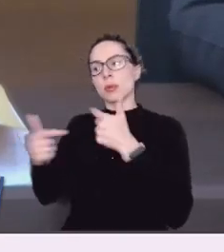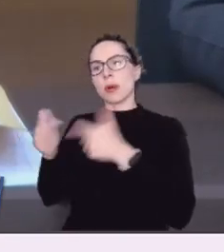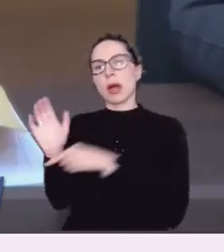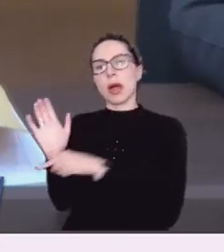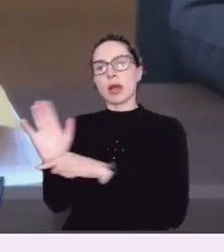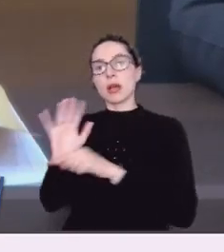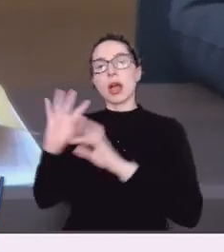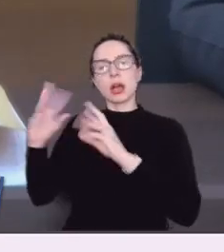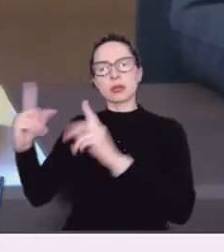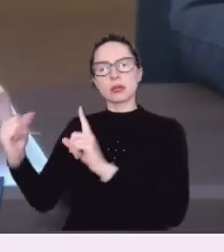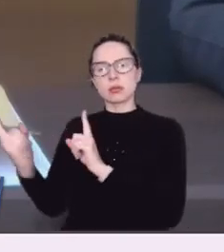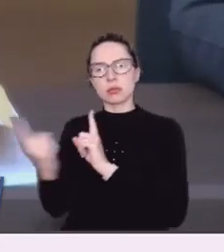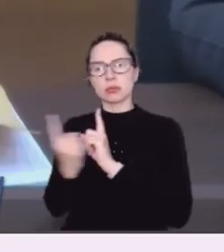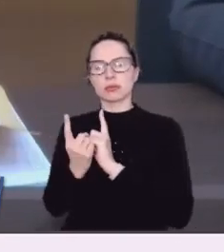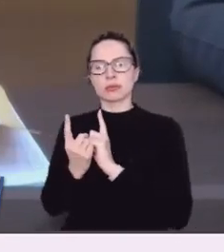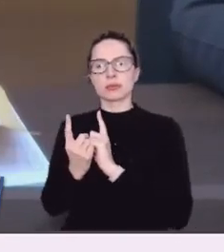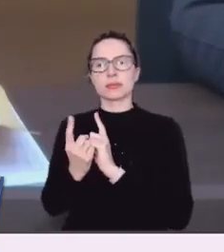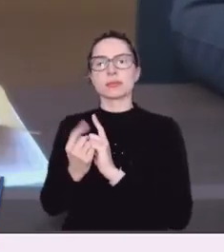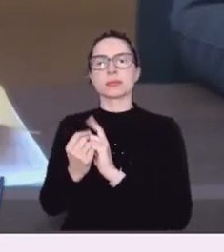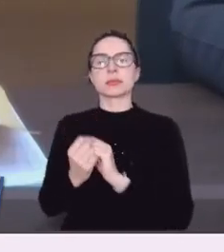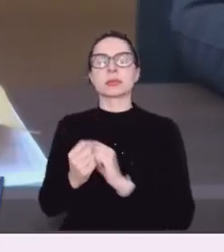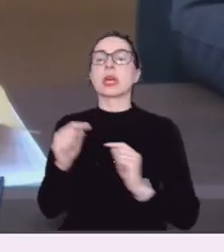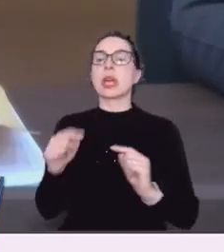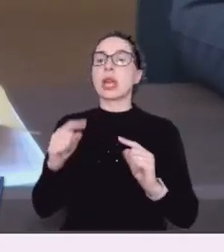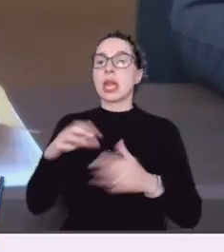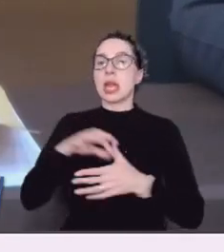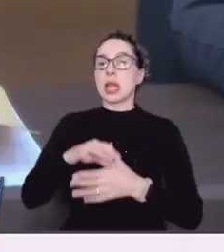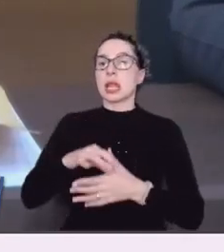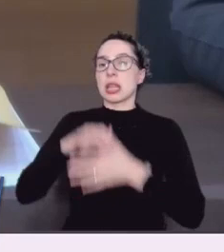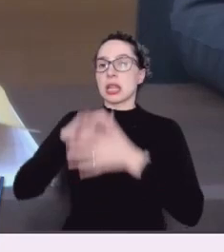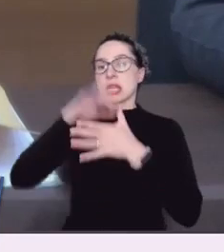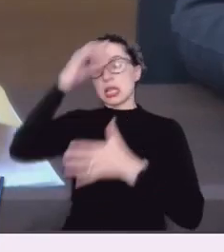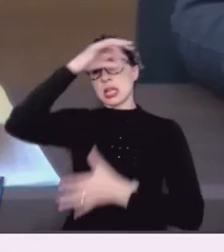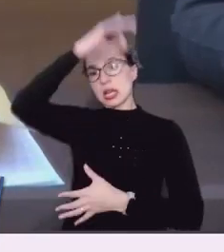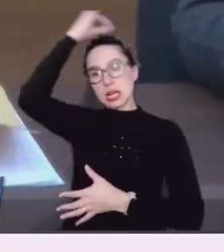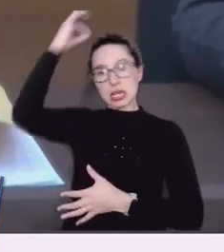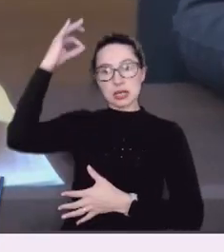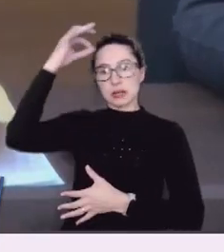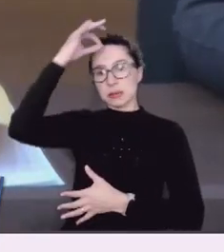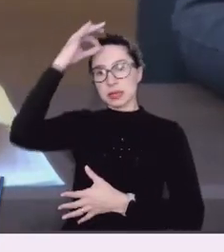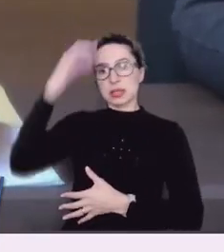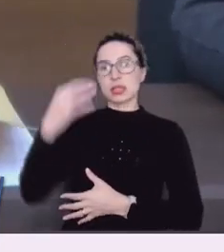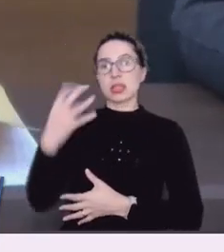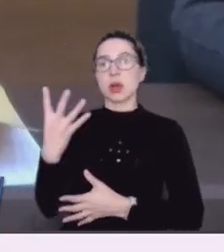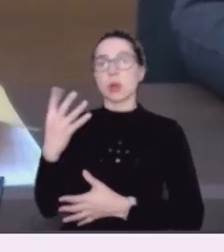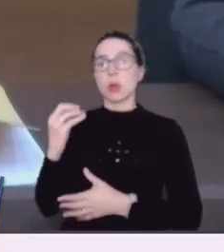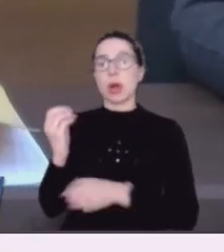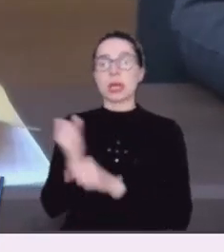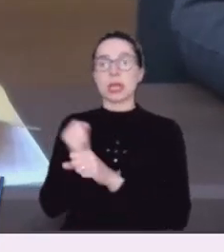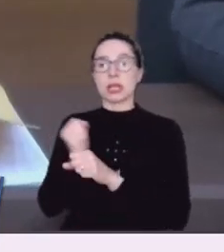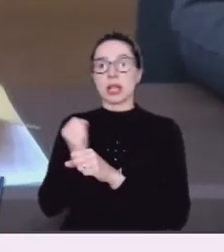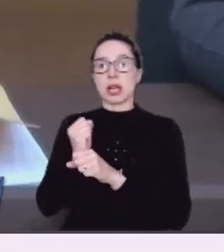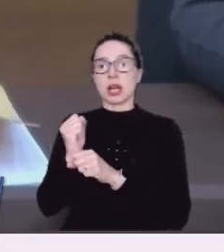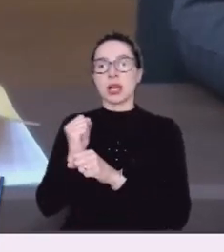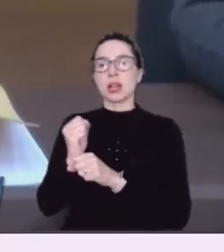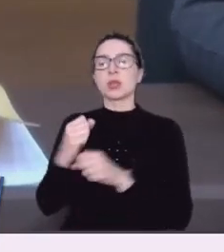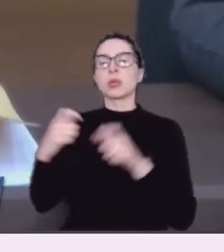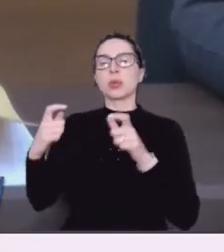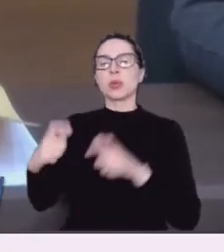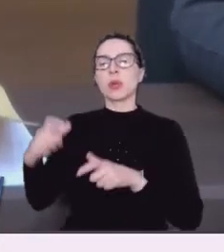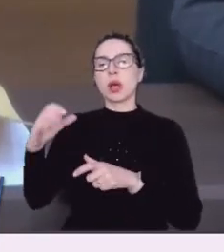procuravam. Atuou como líder espírita por 40 anos no Centro Nova Era.